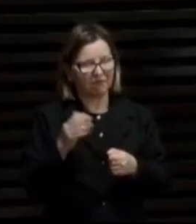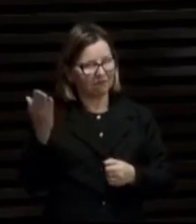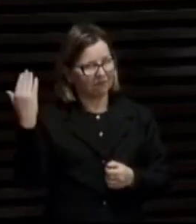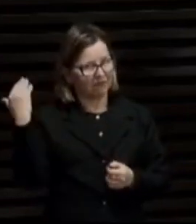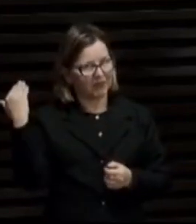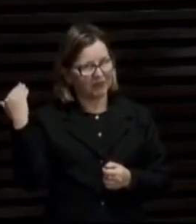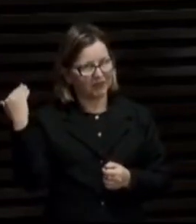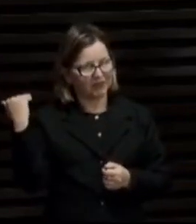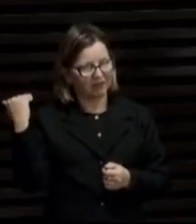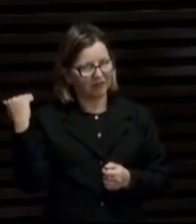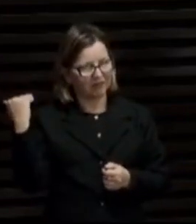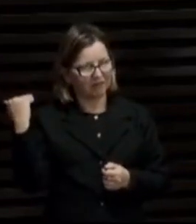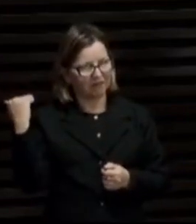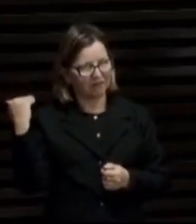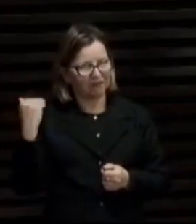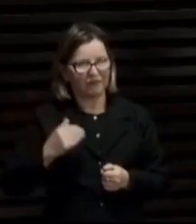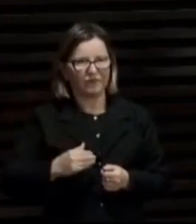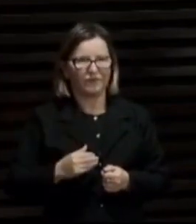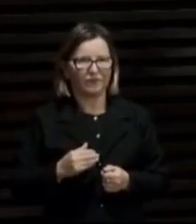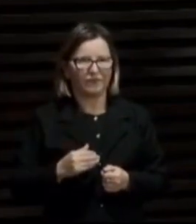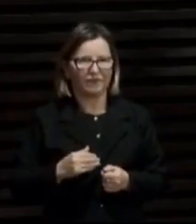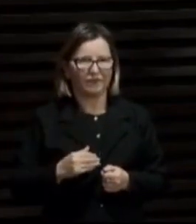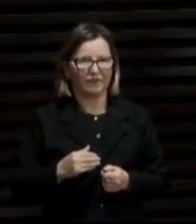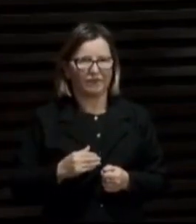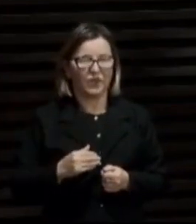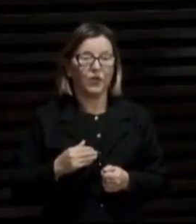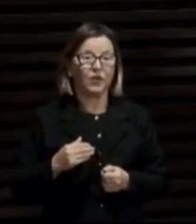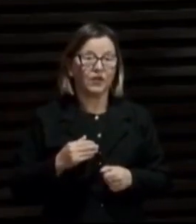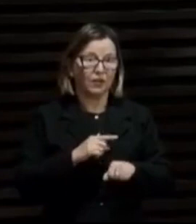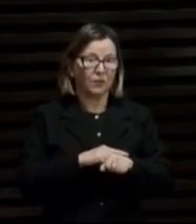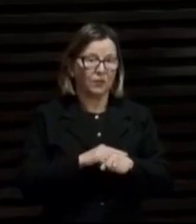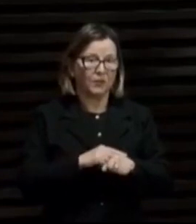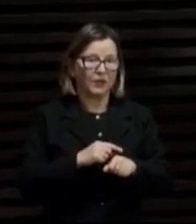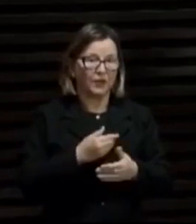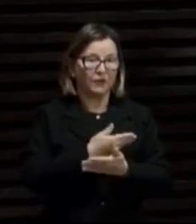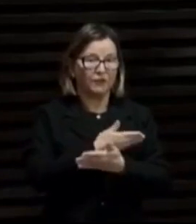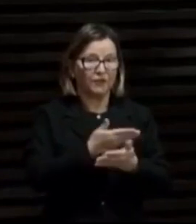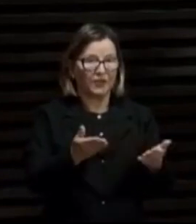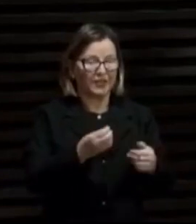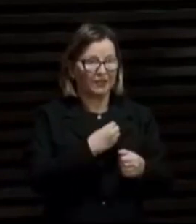tempo, quando vivieis nelas. Agora, porém,